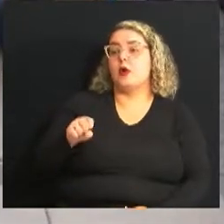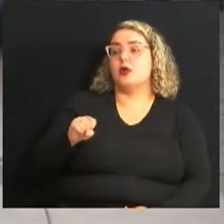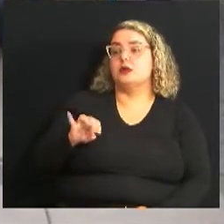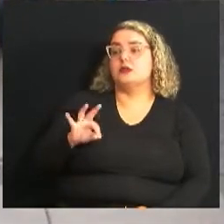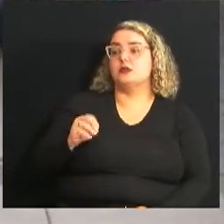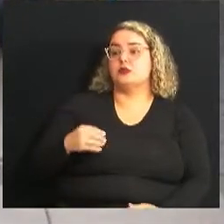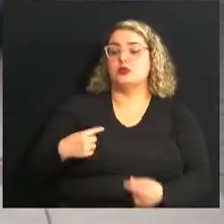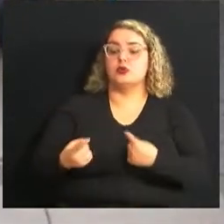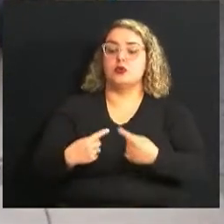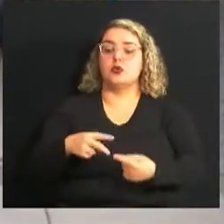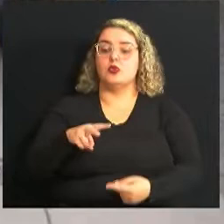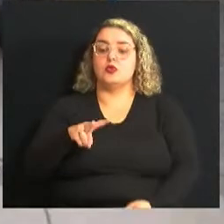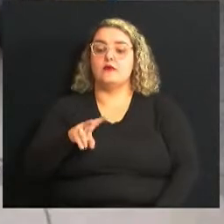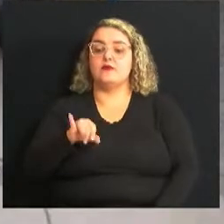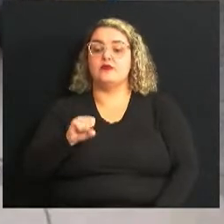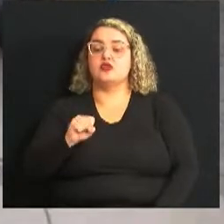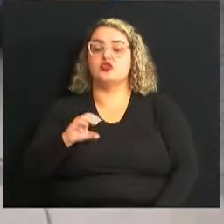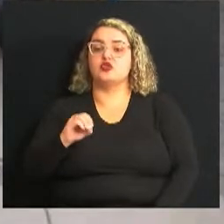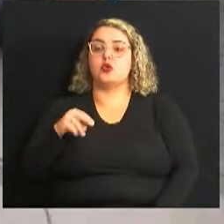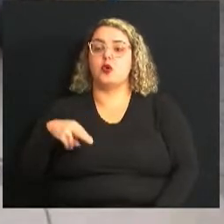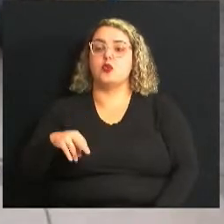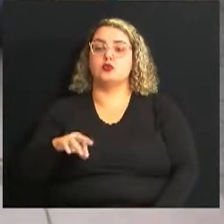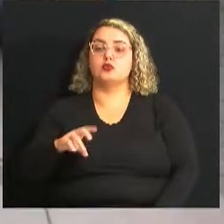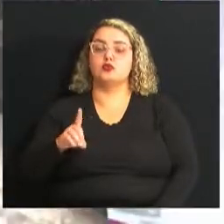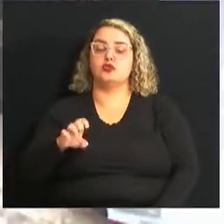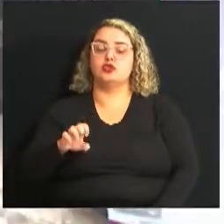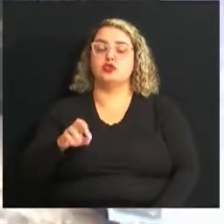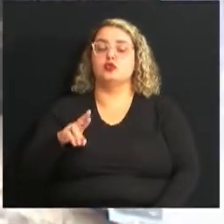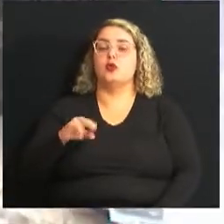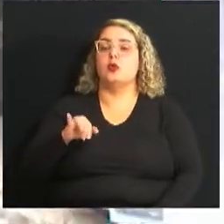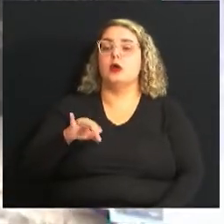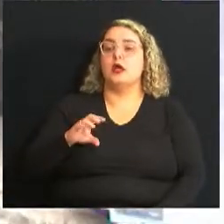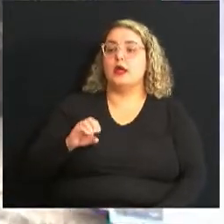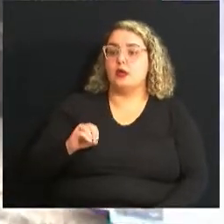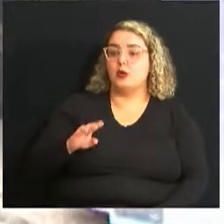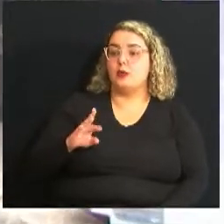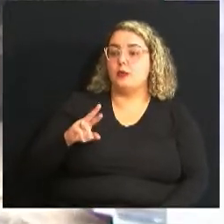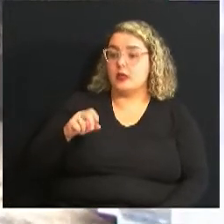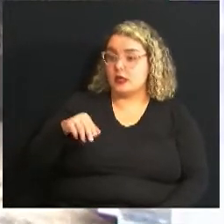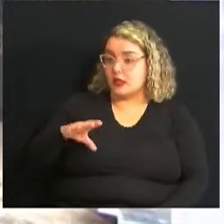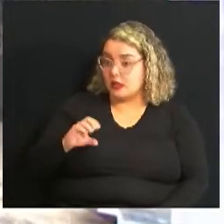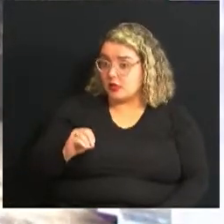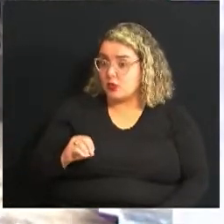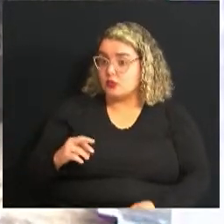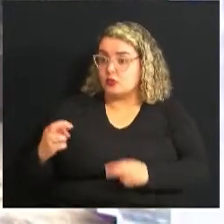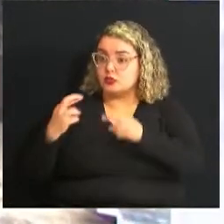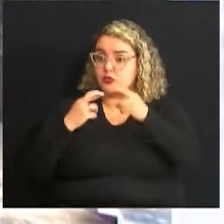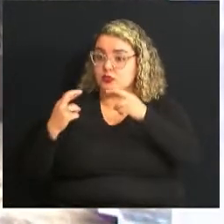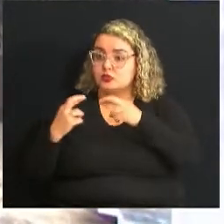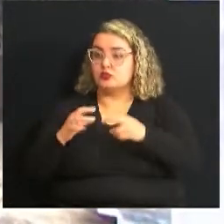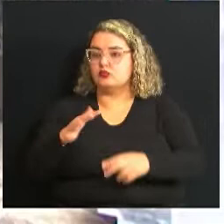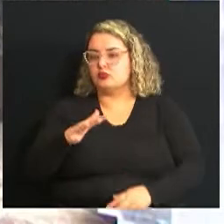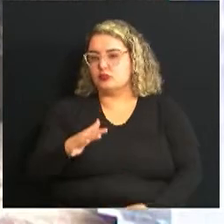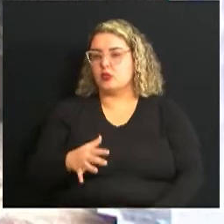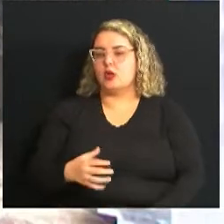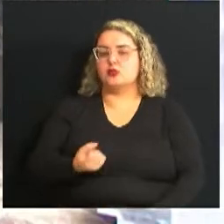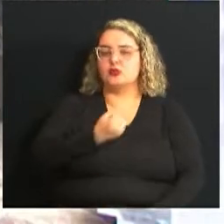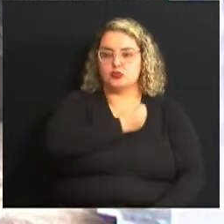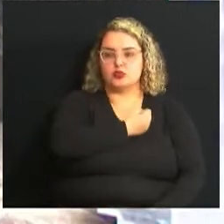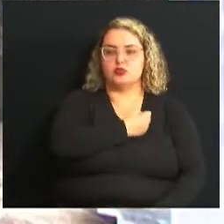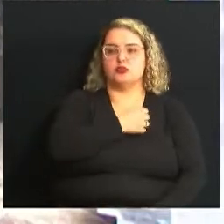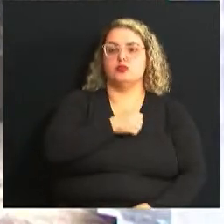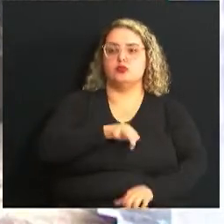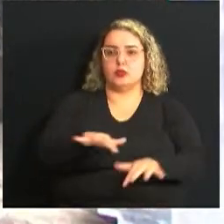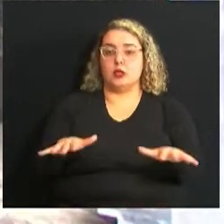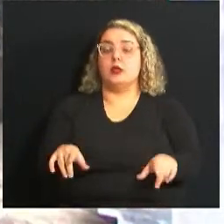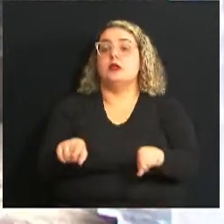na manhã do domingo. A interdição parcial da Rua Visconde do Rio Branco na altura dos números atingidos também deverá